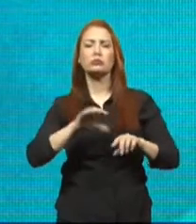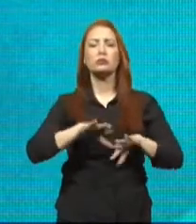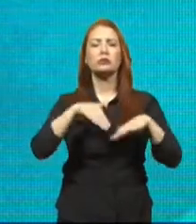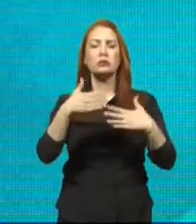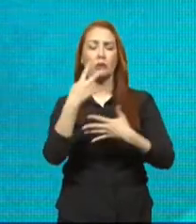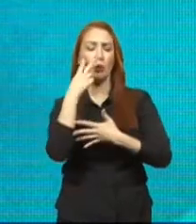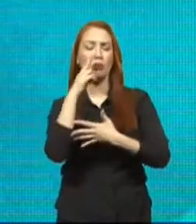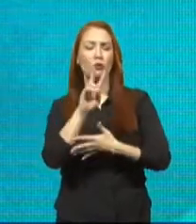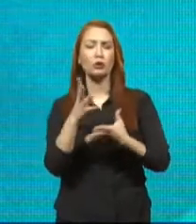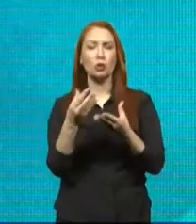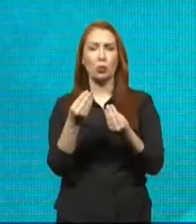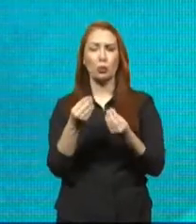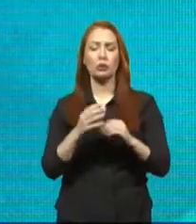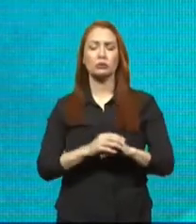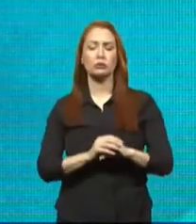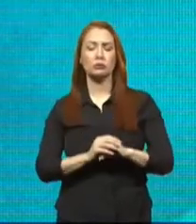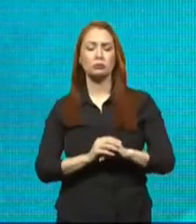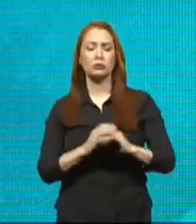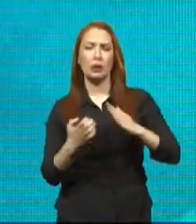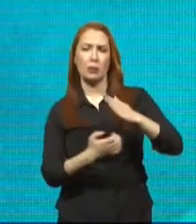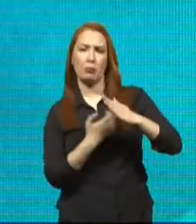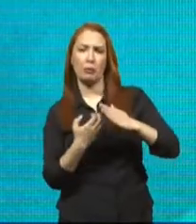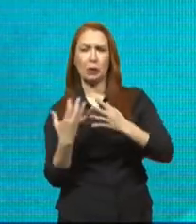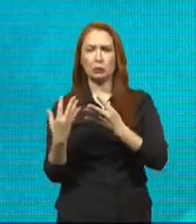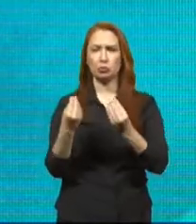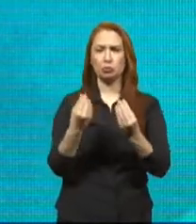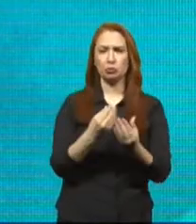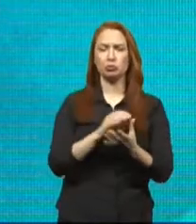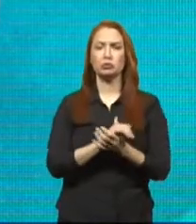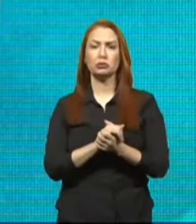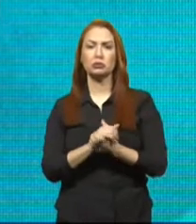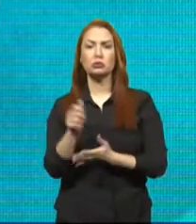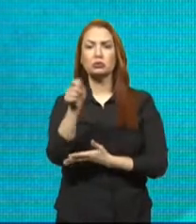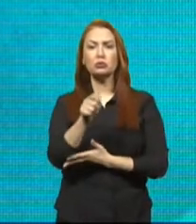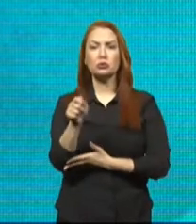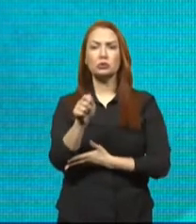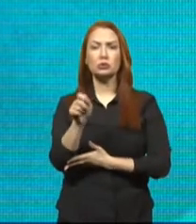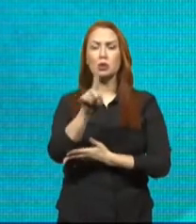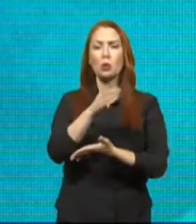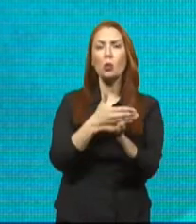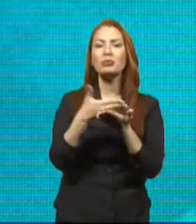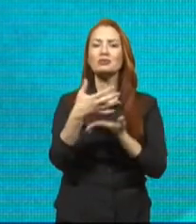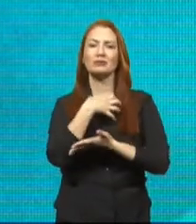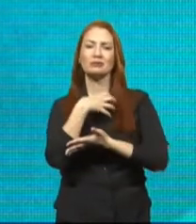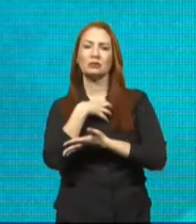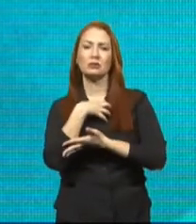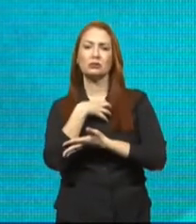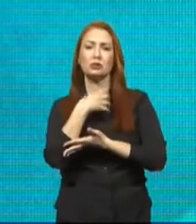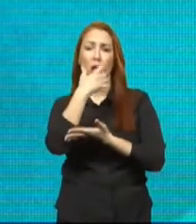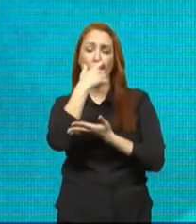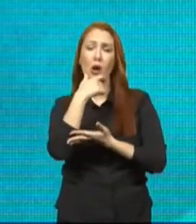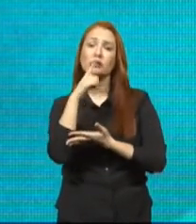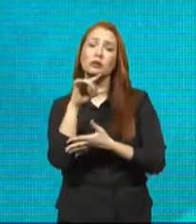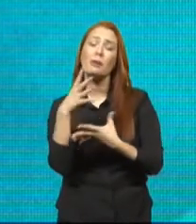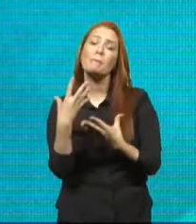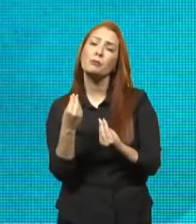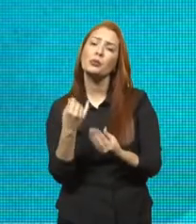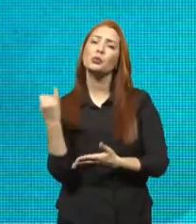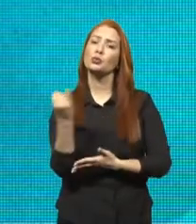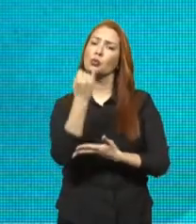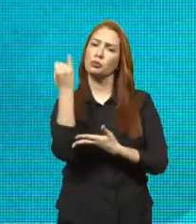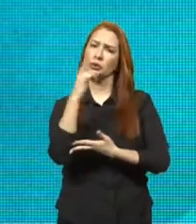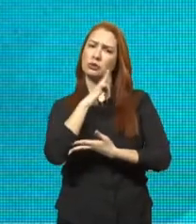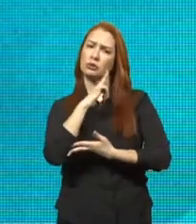ainda não iniciaram essa prestação de serviço, que eu acho que seria muito importante também. Claro. Porque é um local que tem bastante